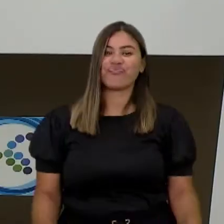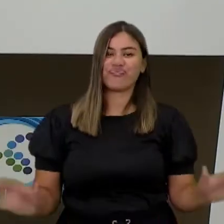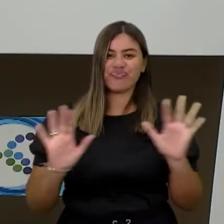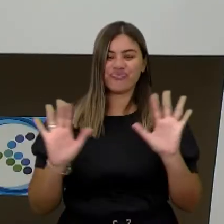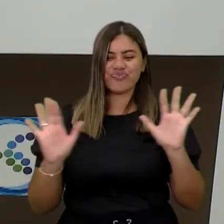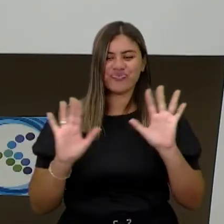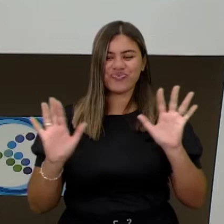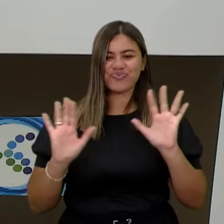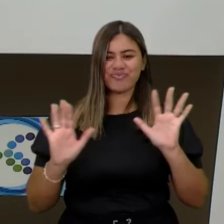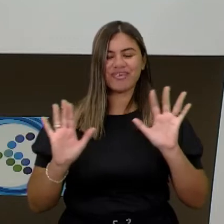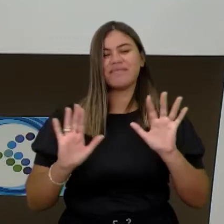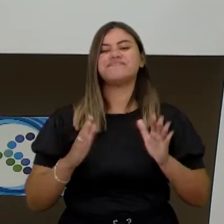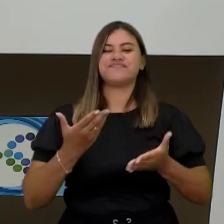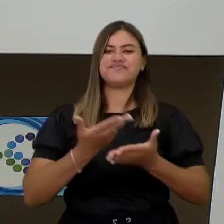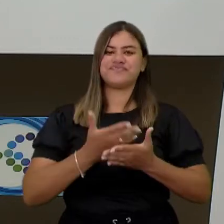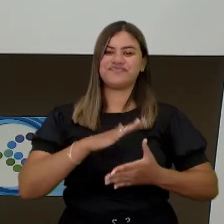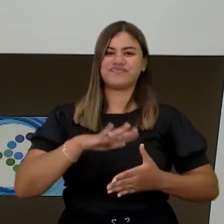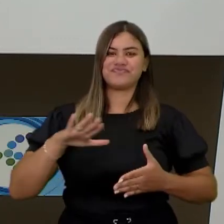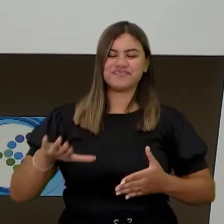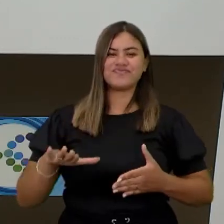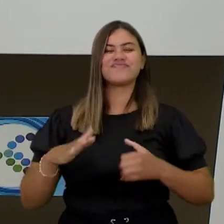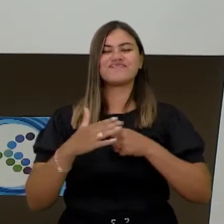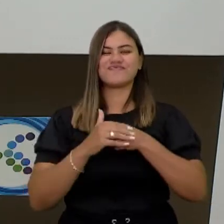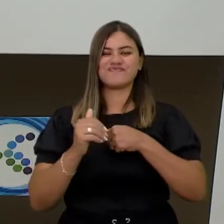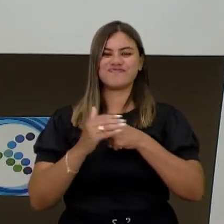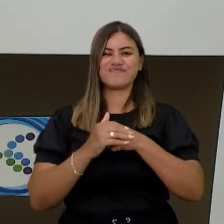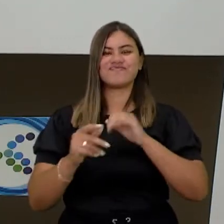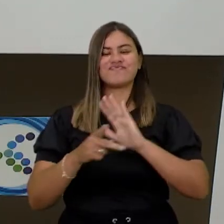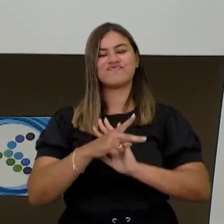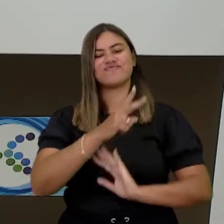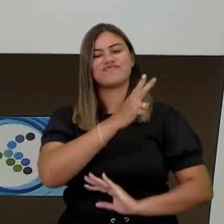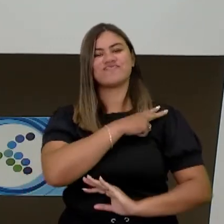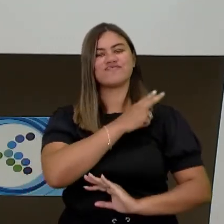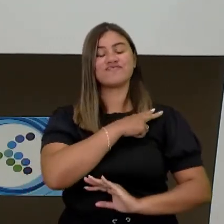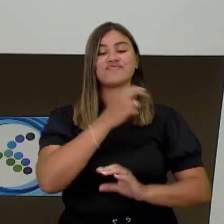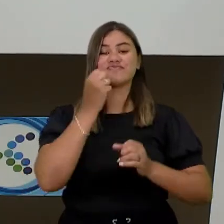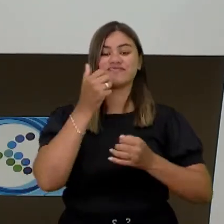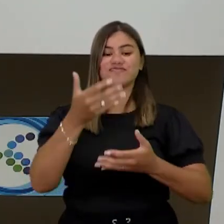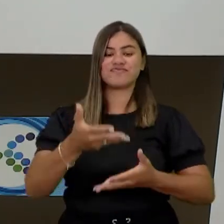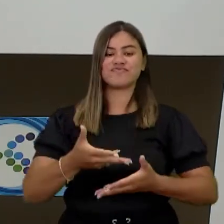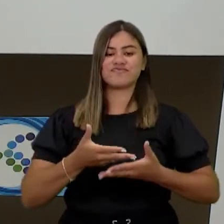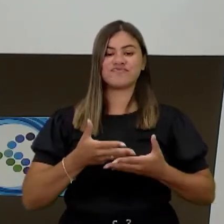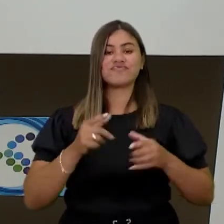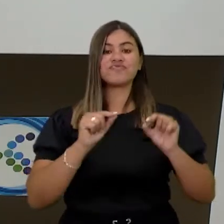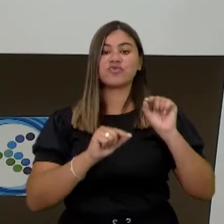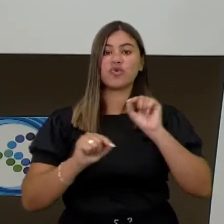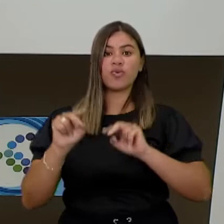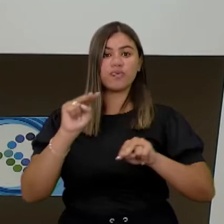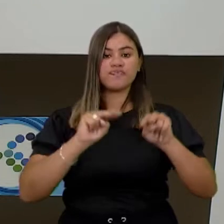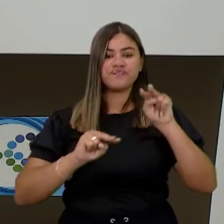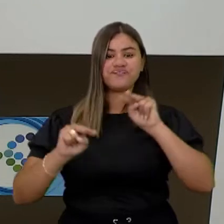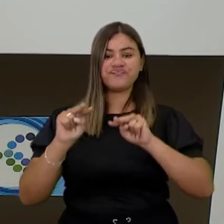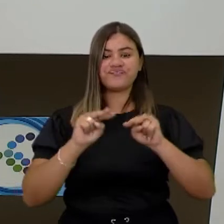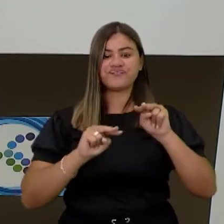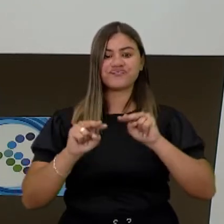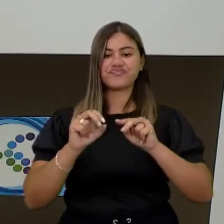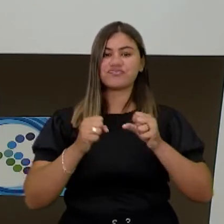Olá, queridíssimos estudantes da segunda série do ensino médio, bem-vindos ao Observatório da